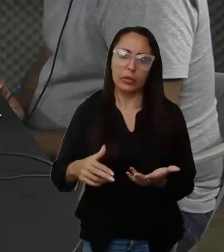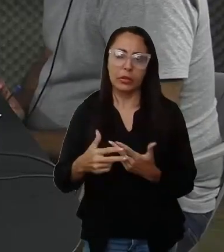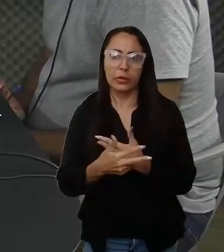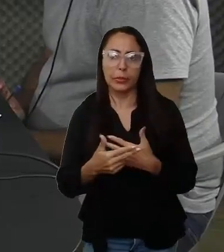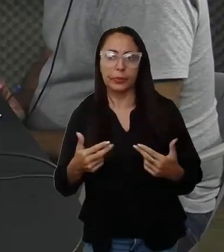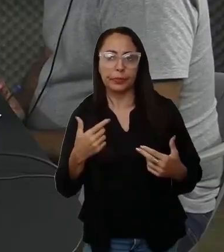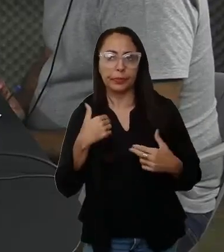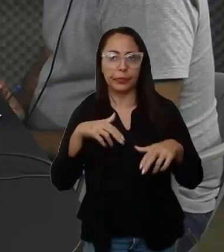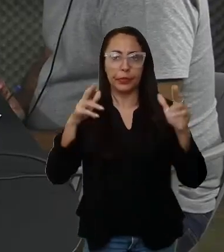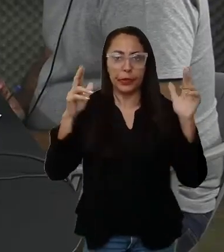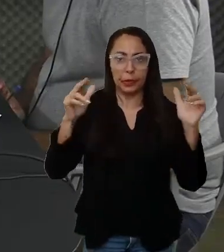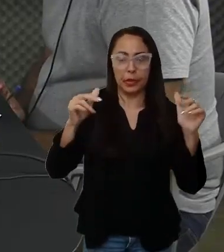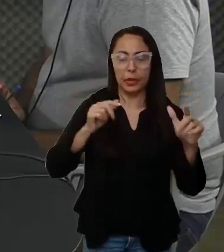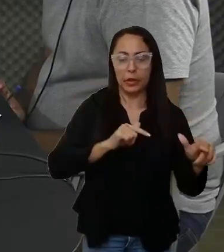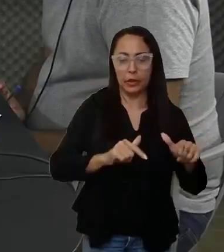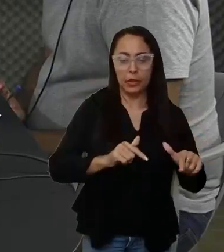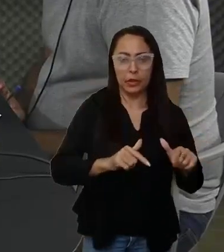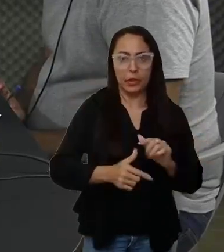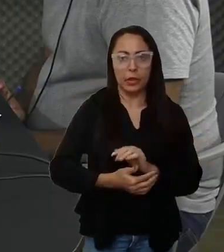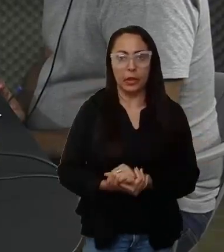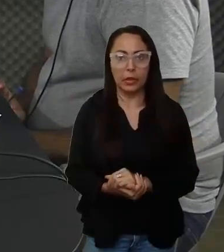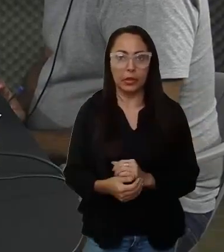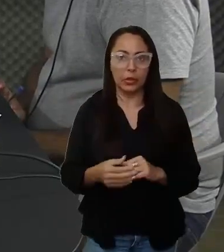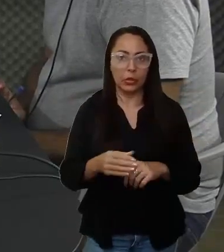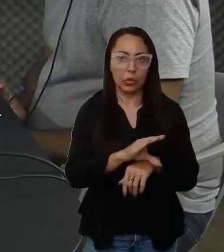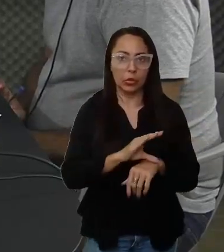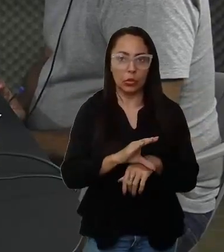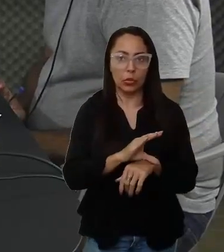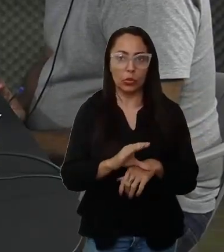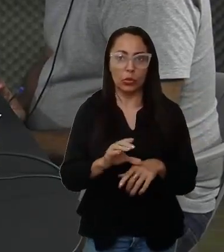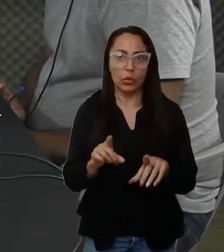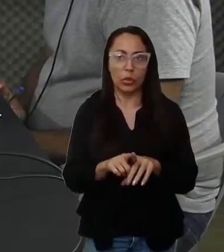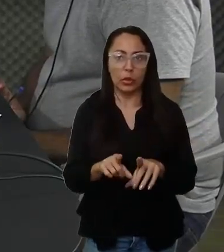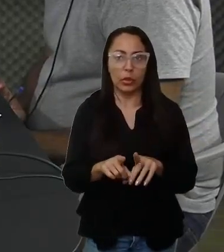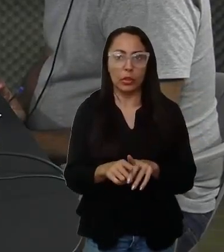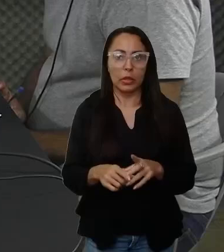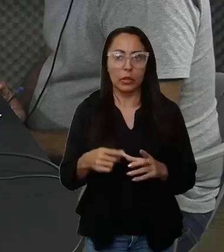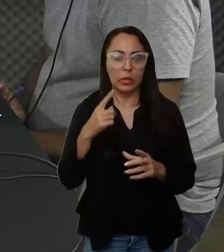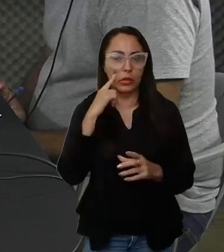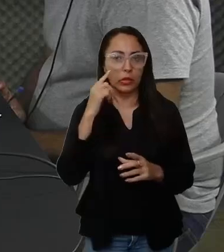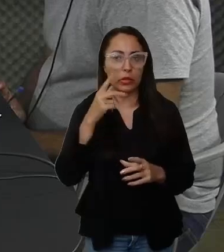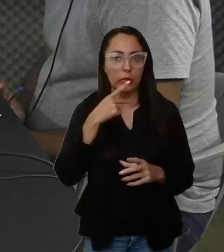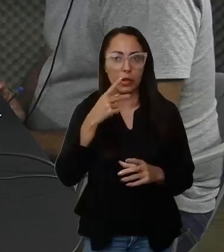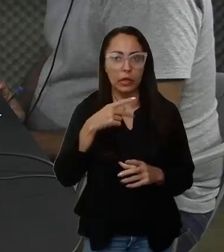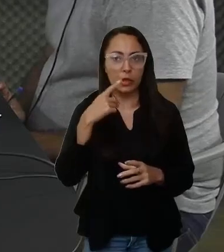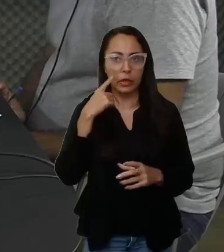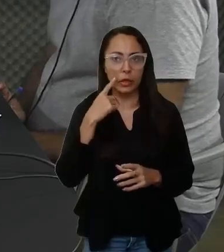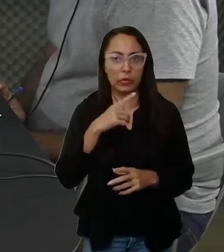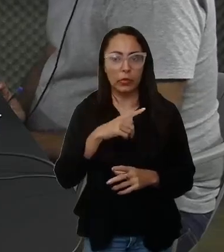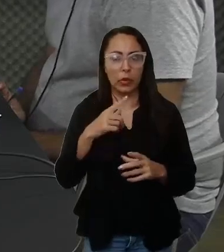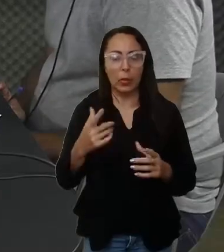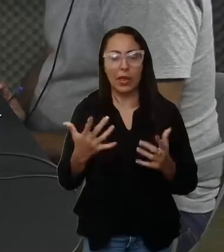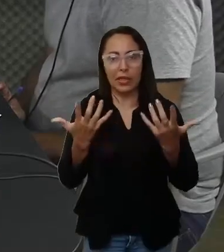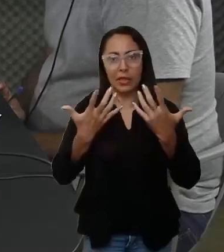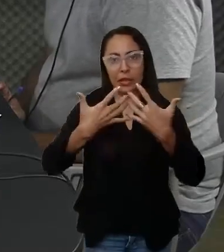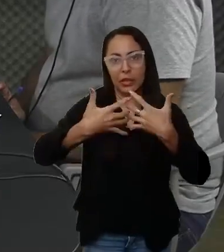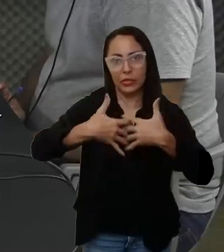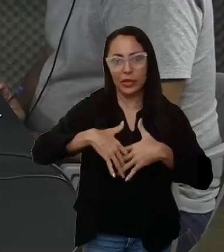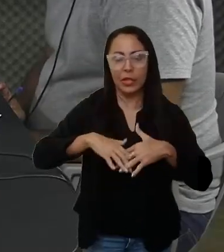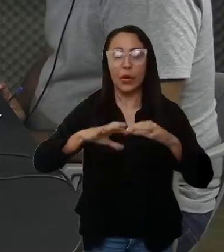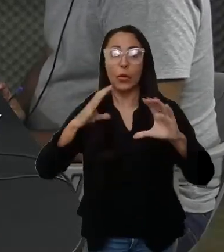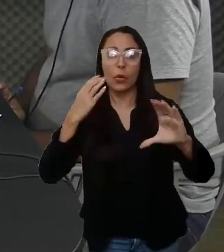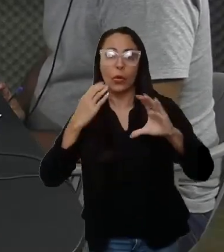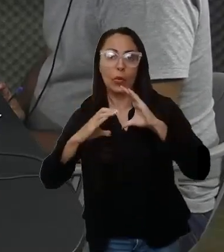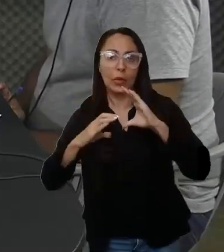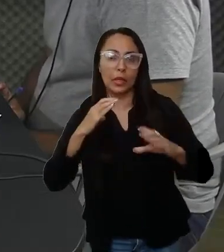tema, não só em cursos específicos, mas também, como você falou anteriormente, de forma transversal, que possa se comunicar com